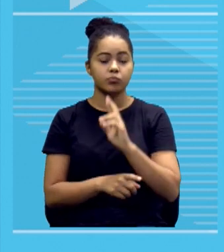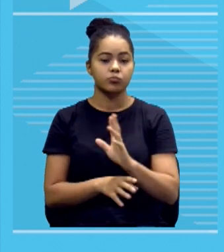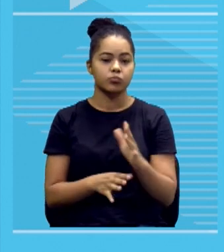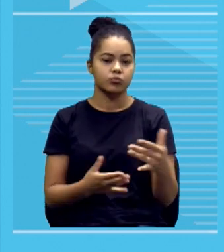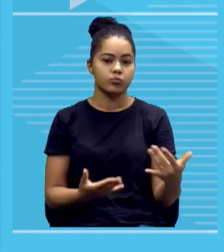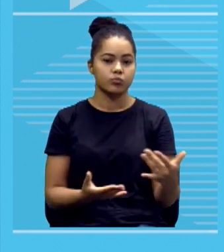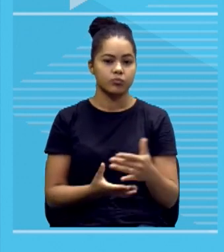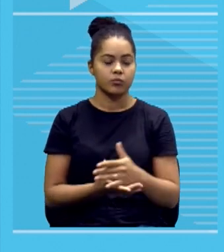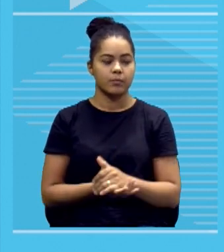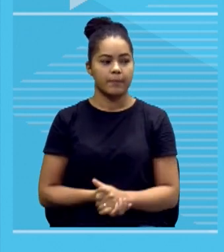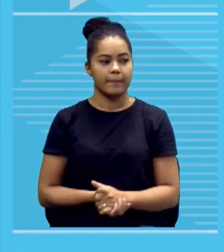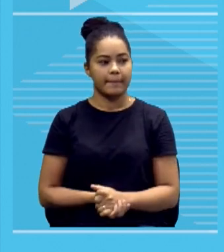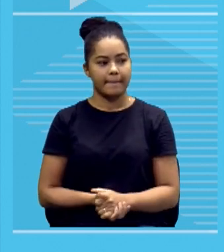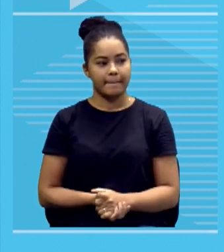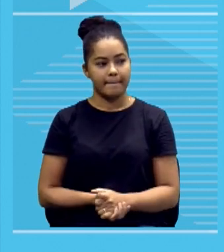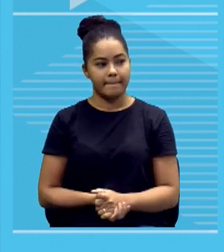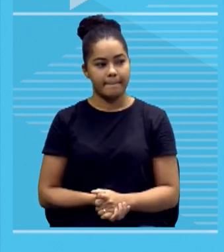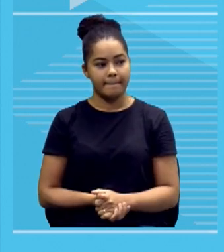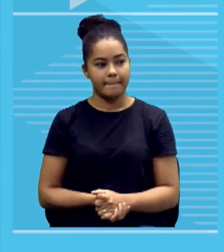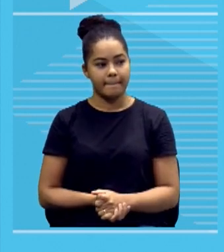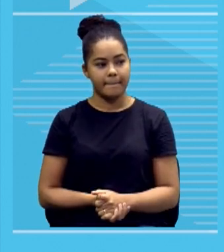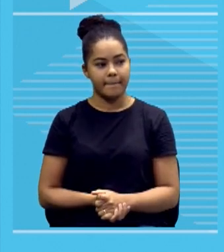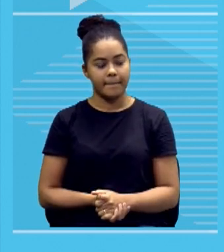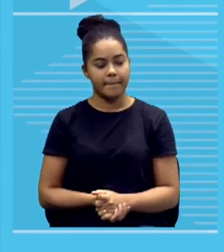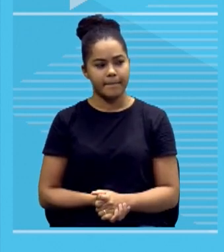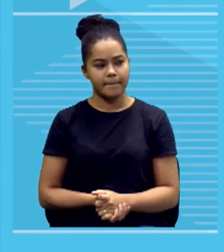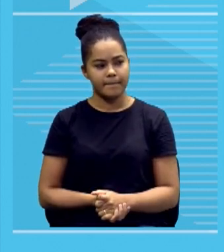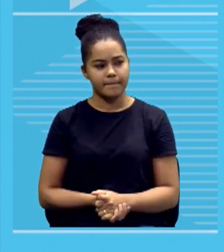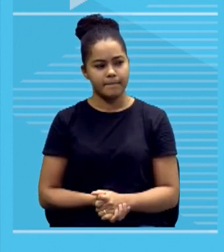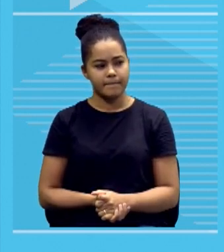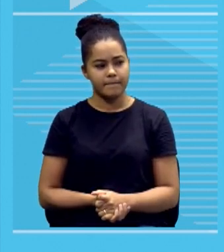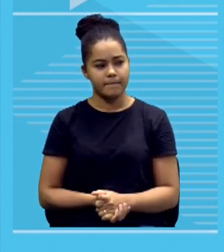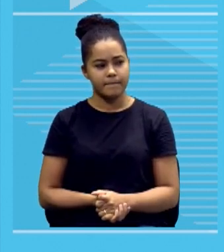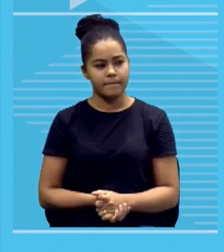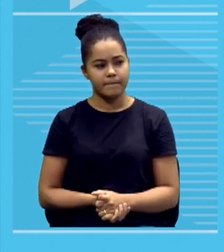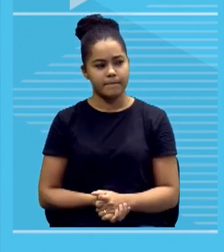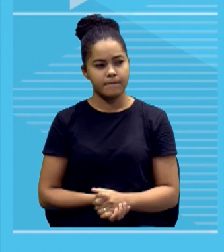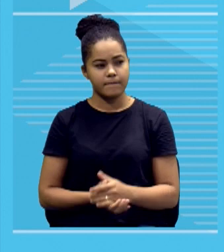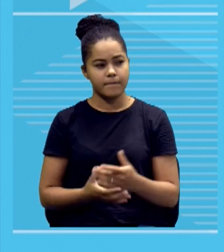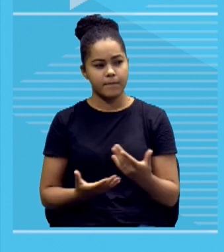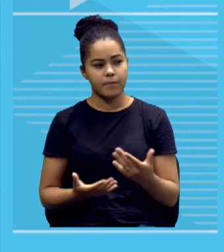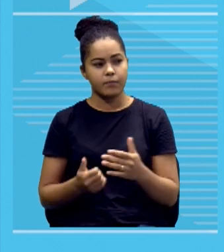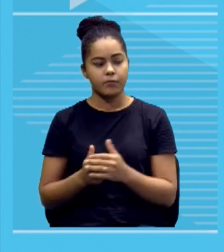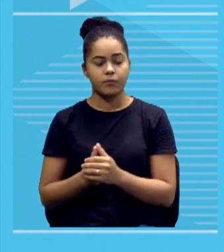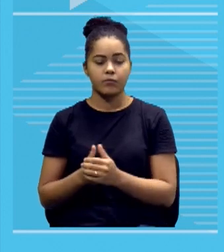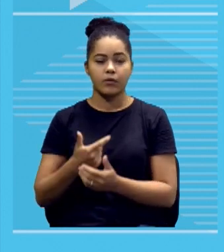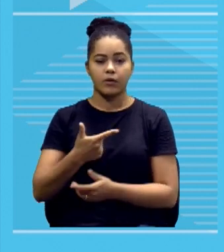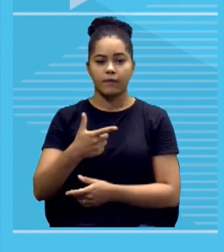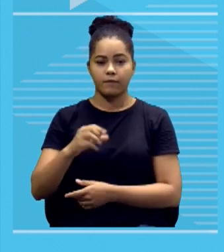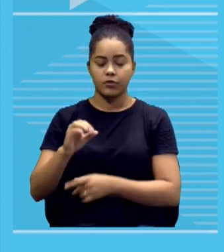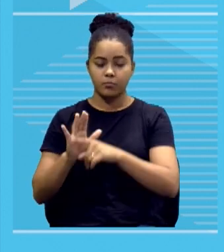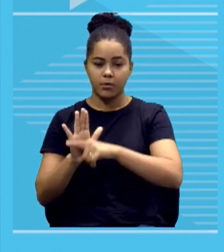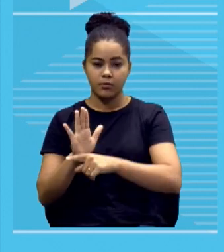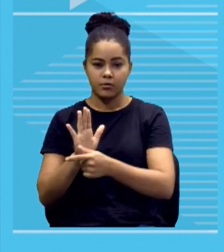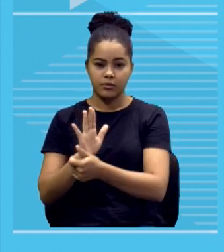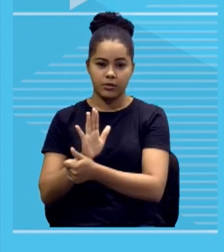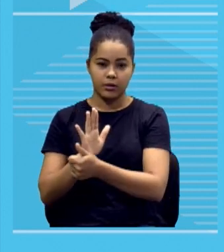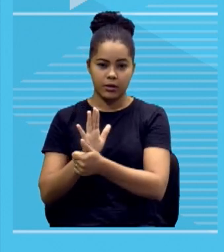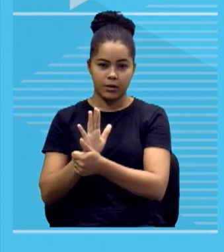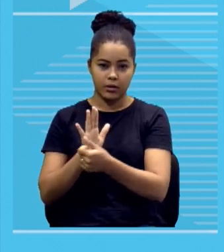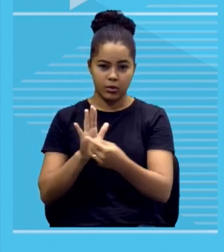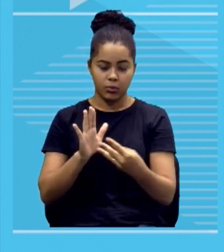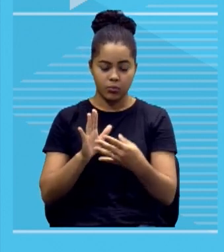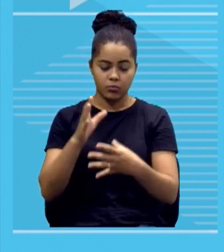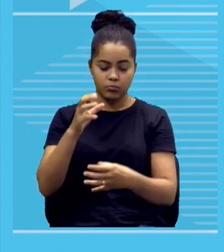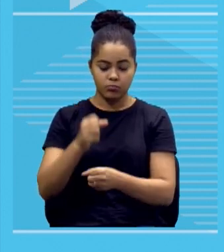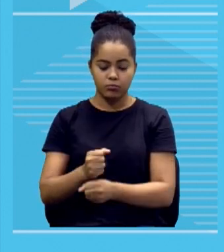força eletromotriz menos força eletromotriz dá 0. 20 menos 14 dá 6.